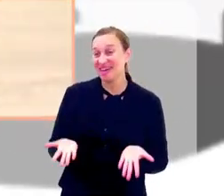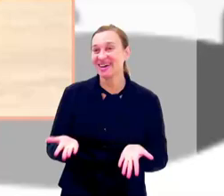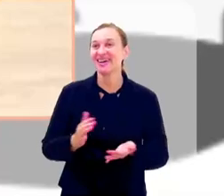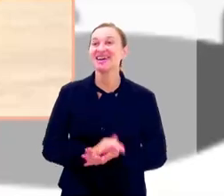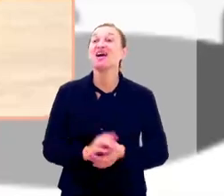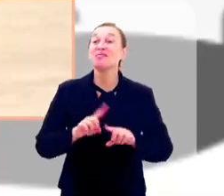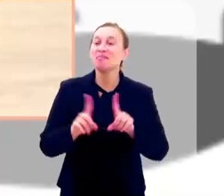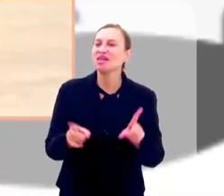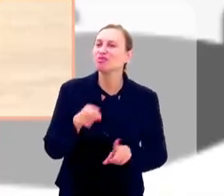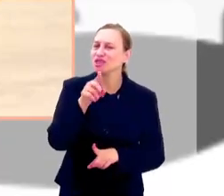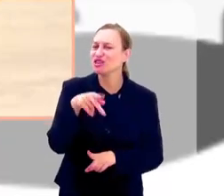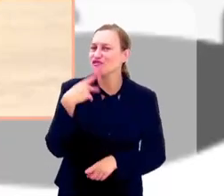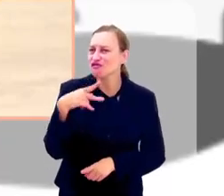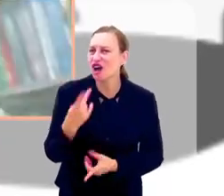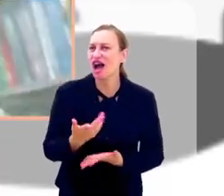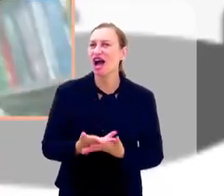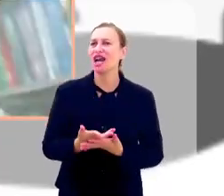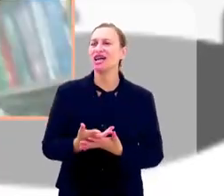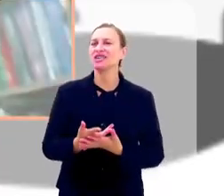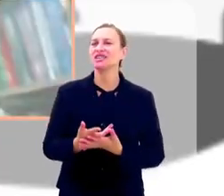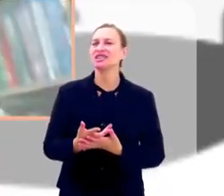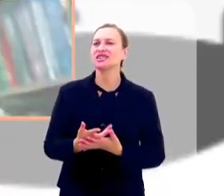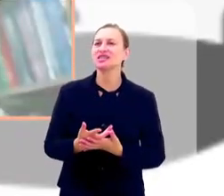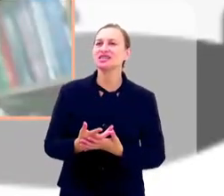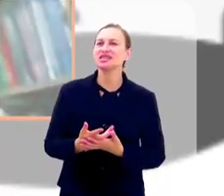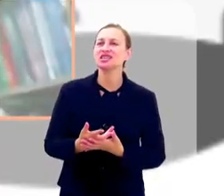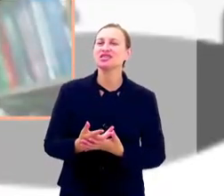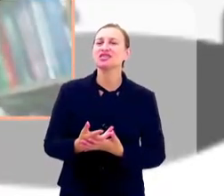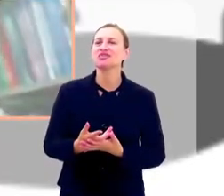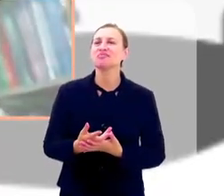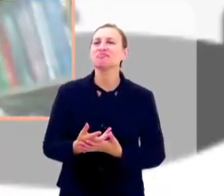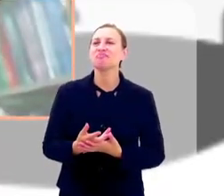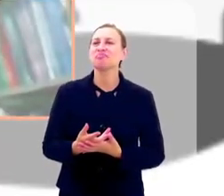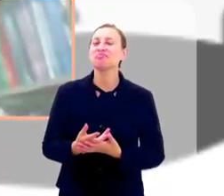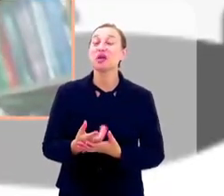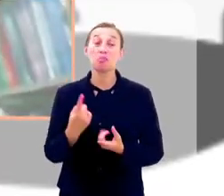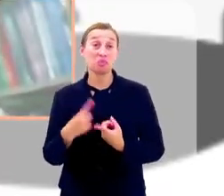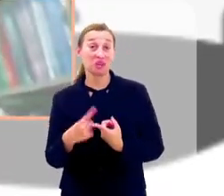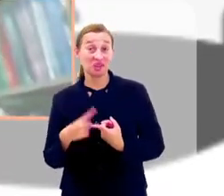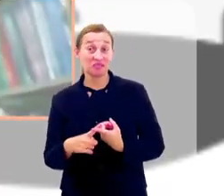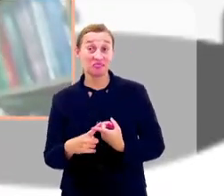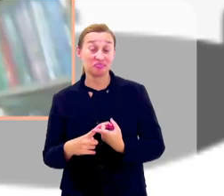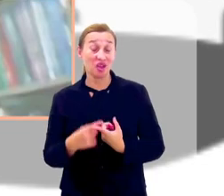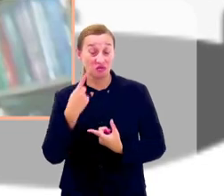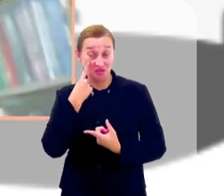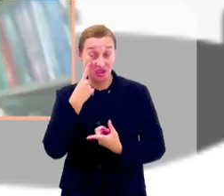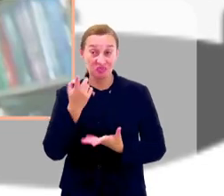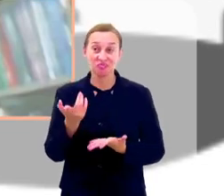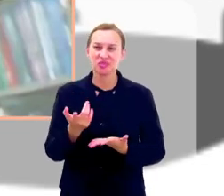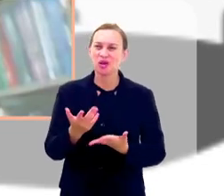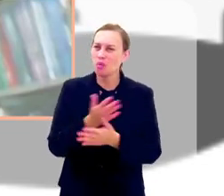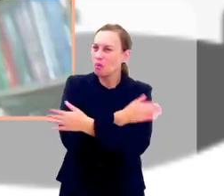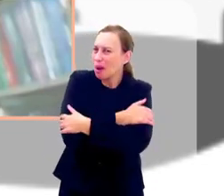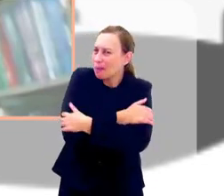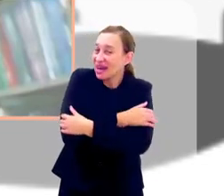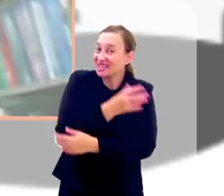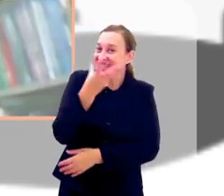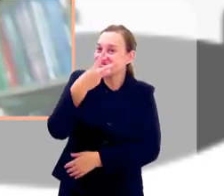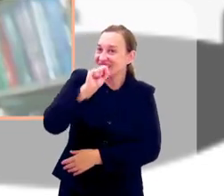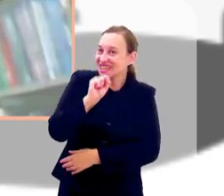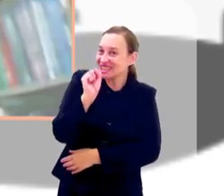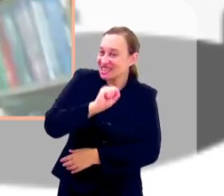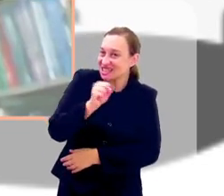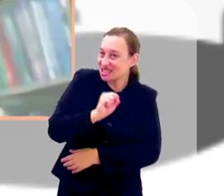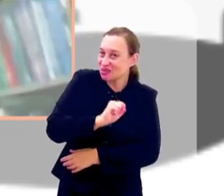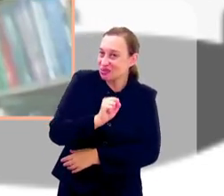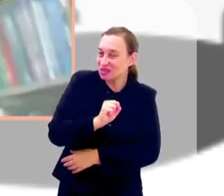isso. Mas quando você fala e fala do abraço, é legal que você destaque, porque, veja, um